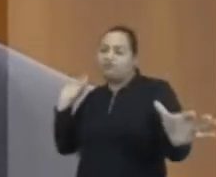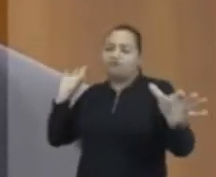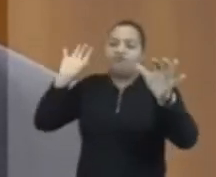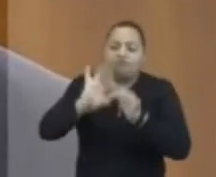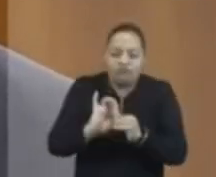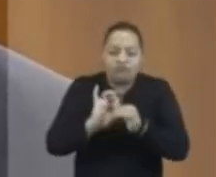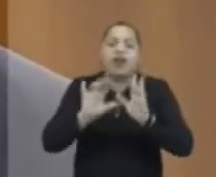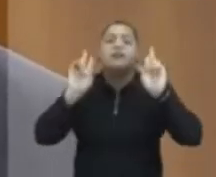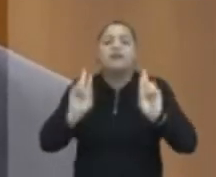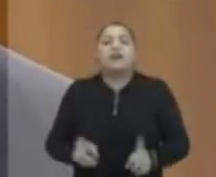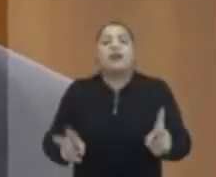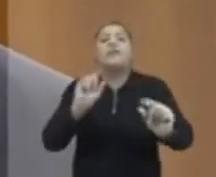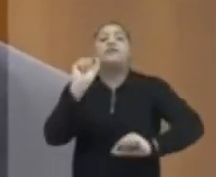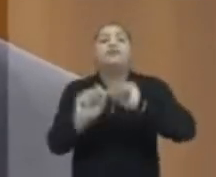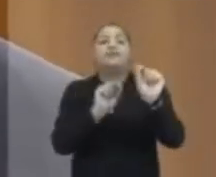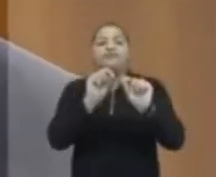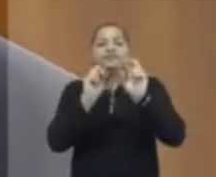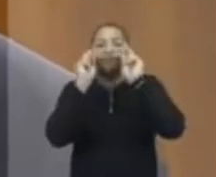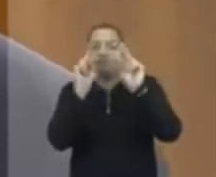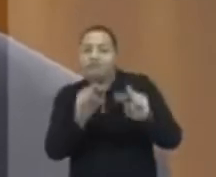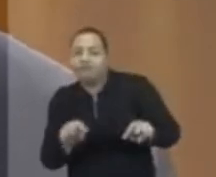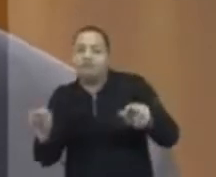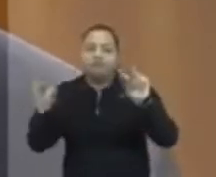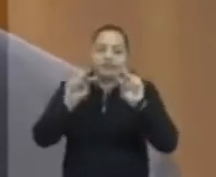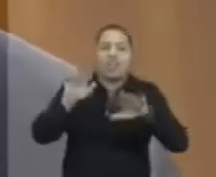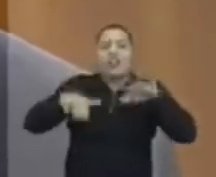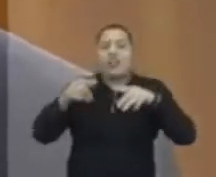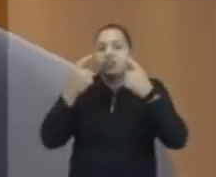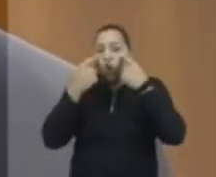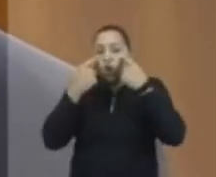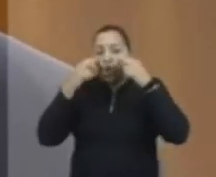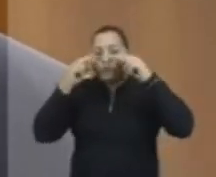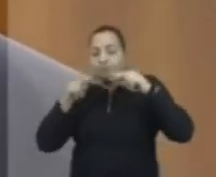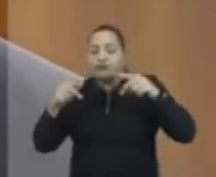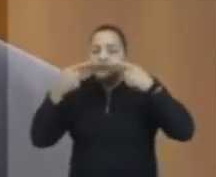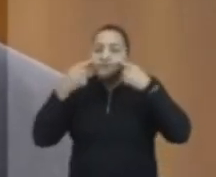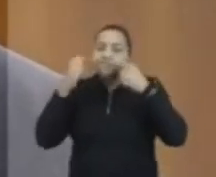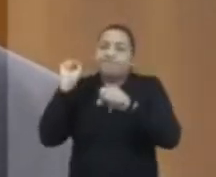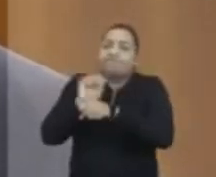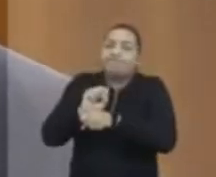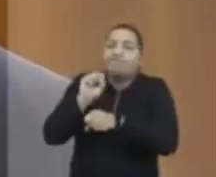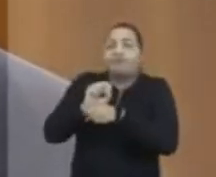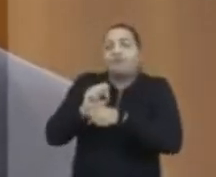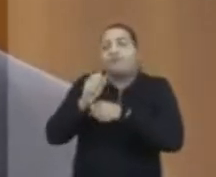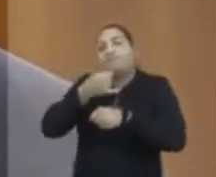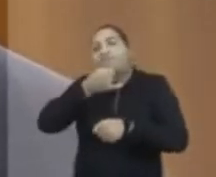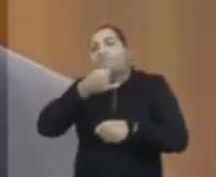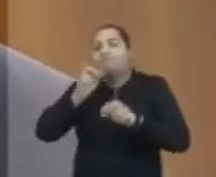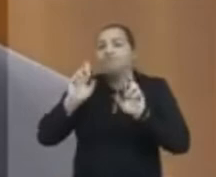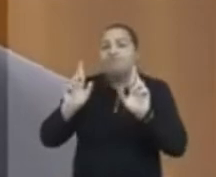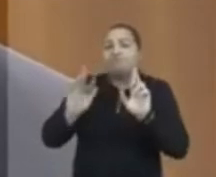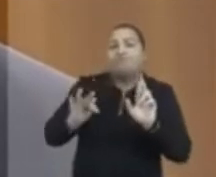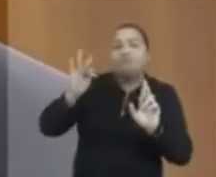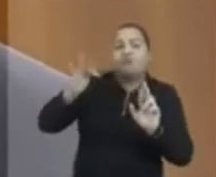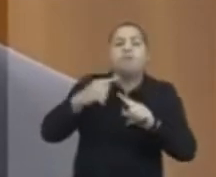sempre no nosso olhar. Triste às vezes, esperançoso quase sempre, mas em busca